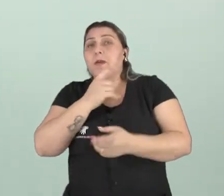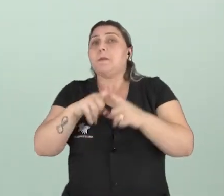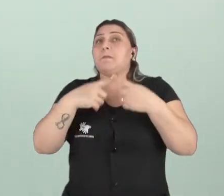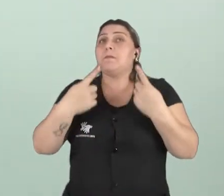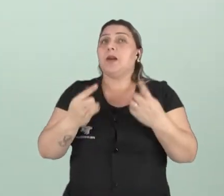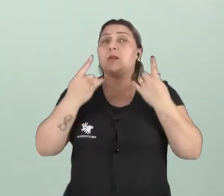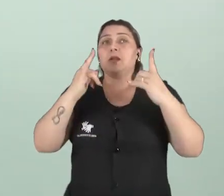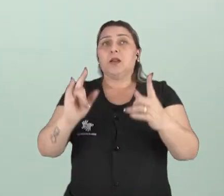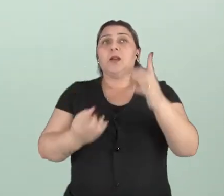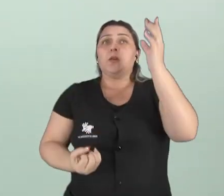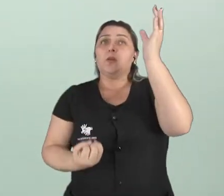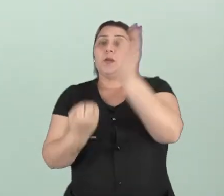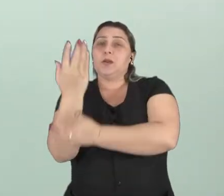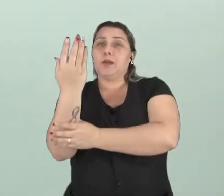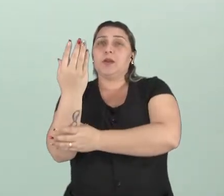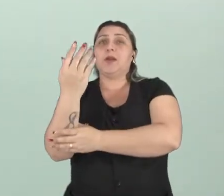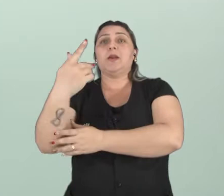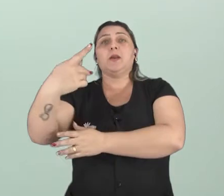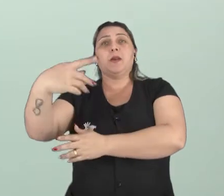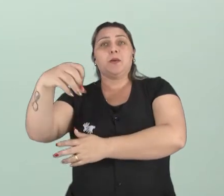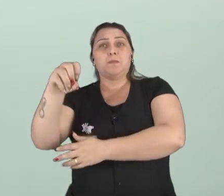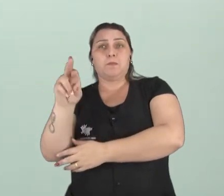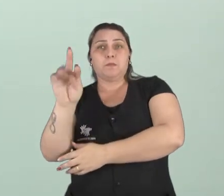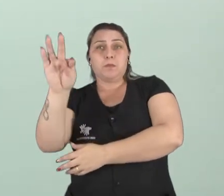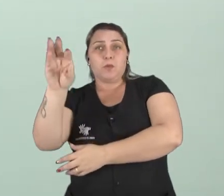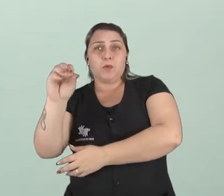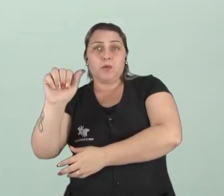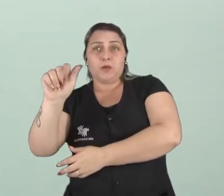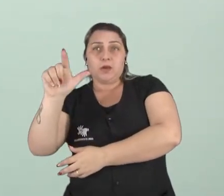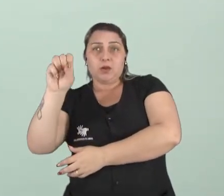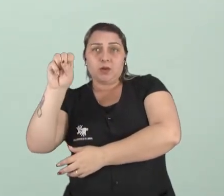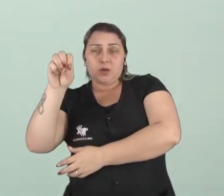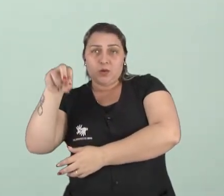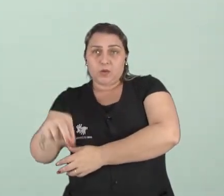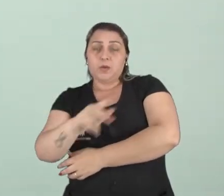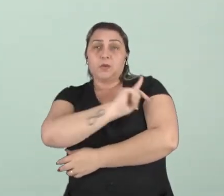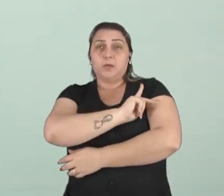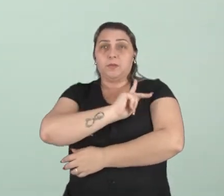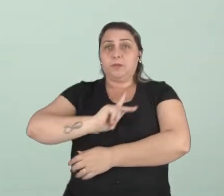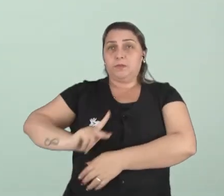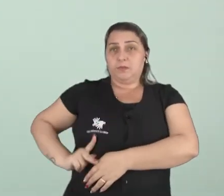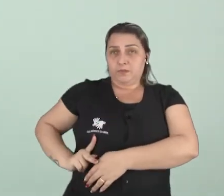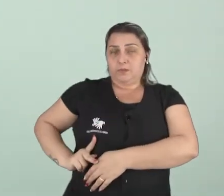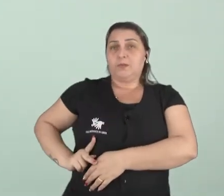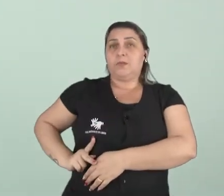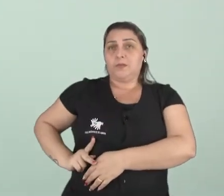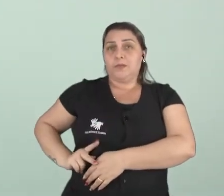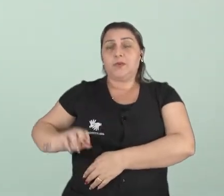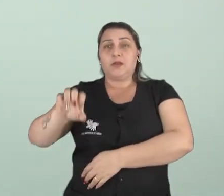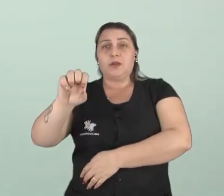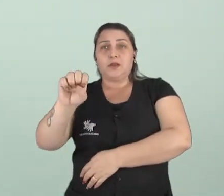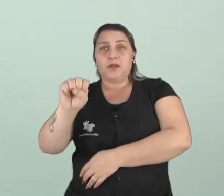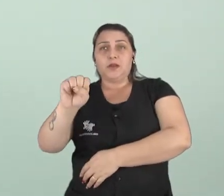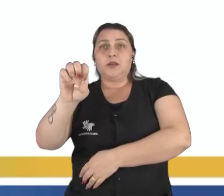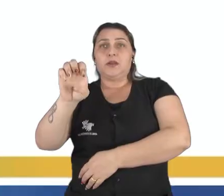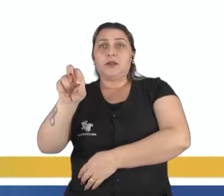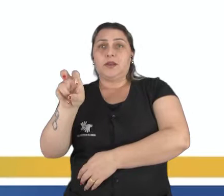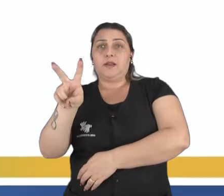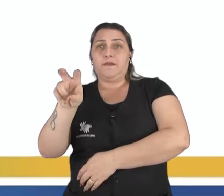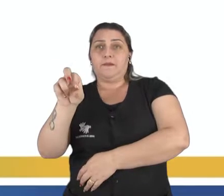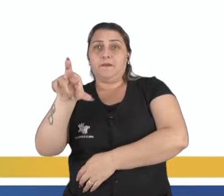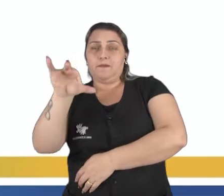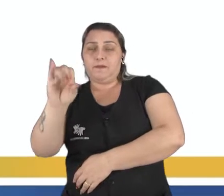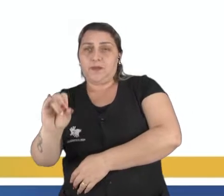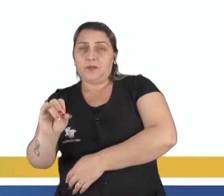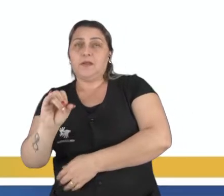vão fundar em Porto Alonso, o nome aí, então, referente ao presidente Severo Fernandes Alonso, Eles vão